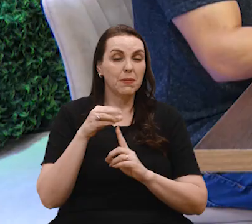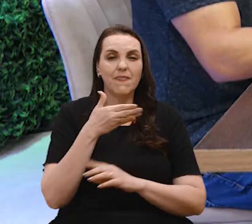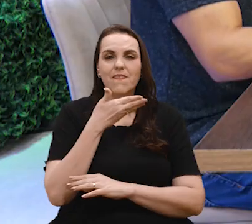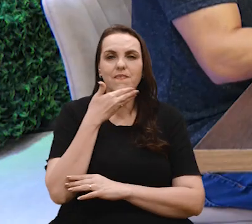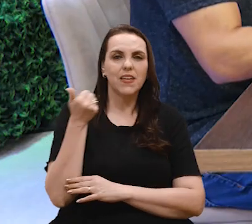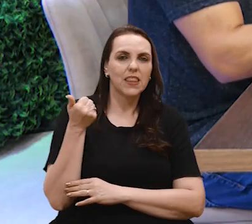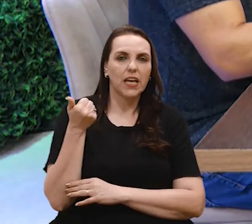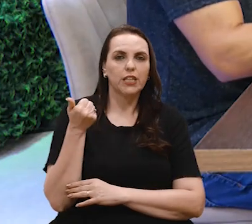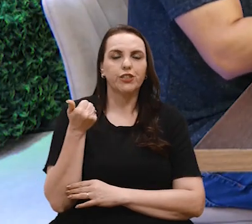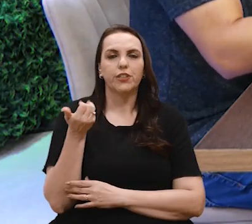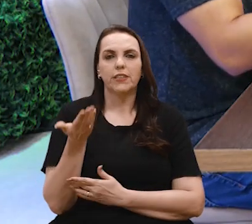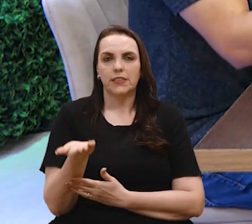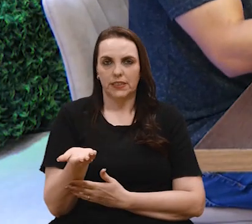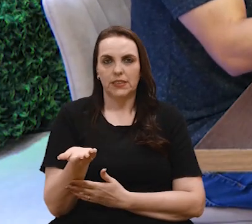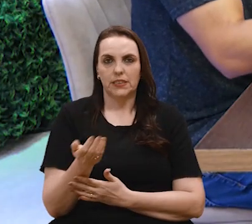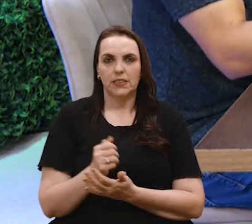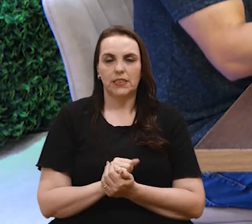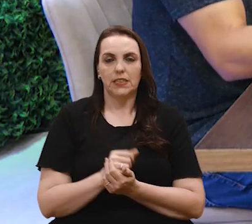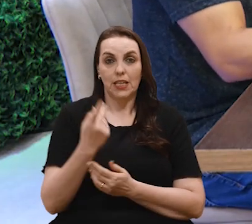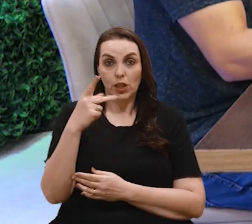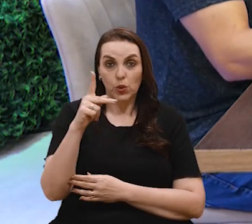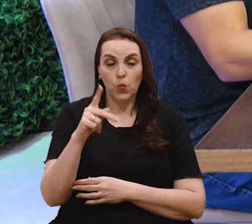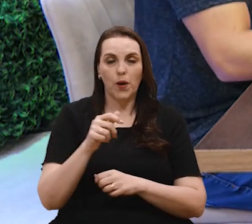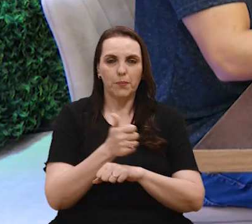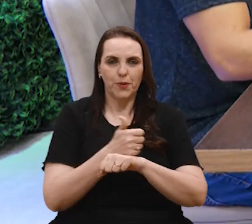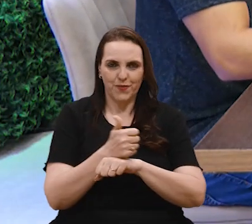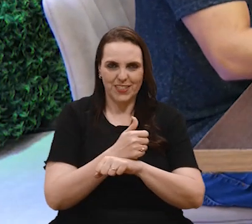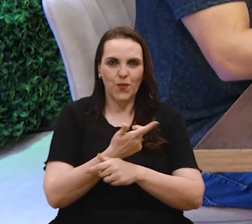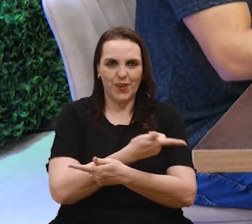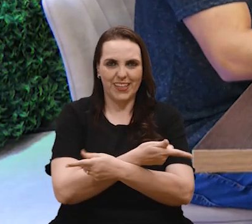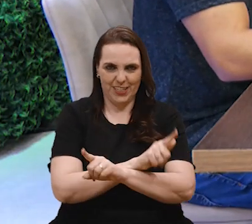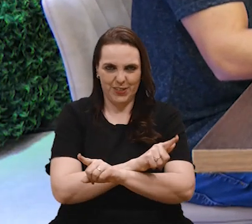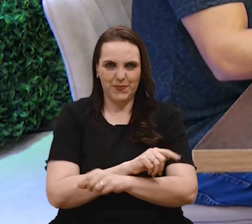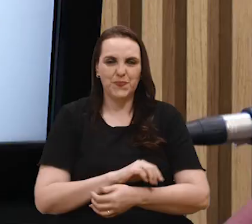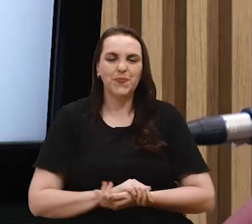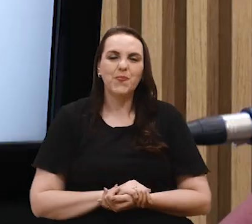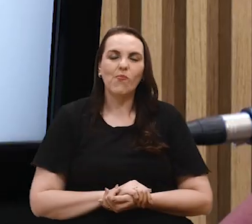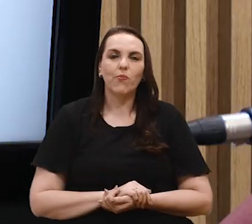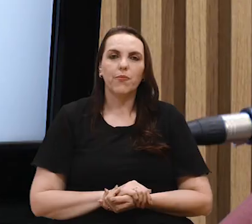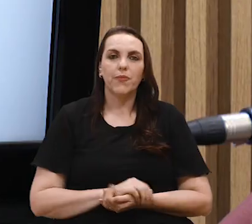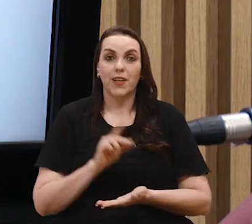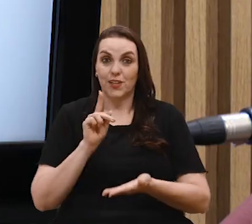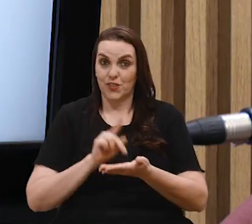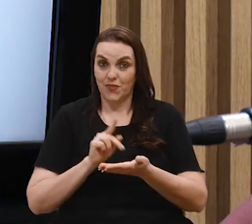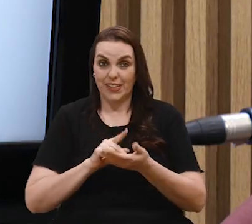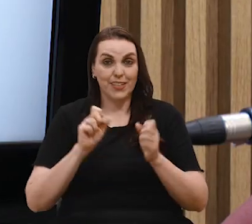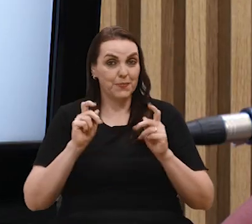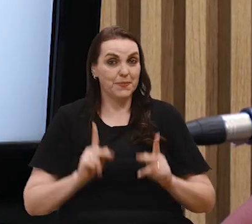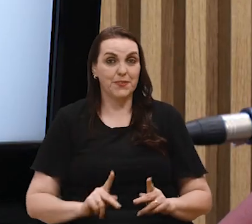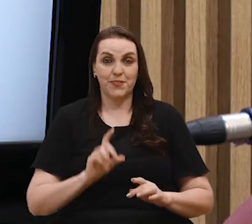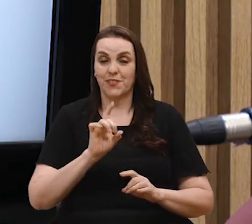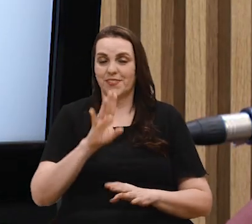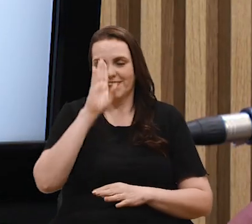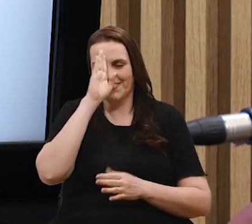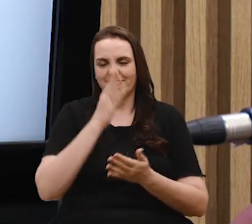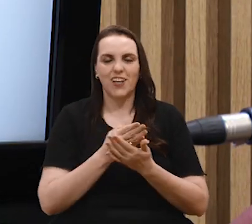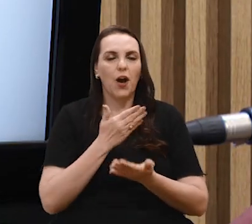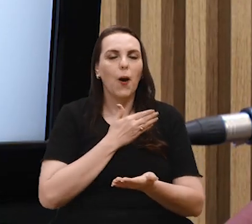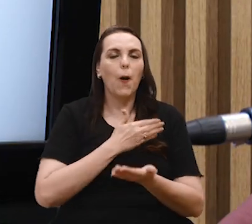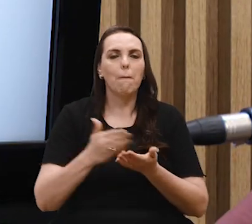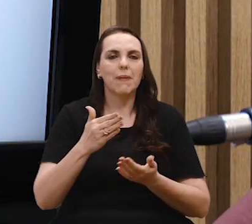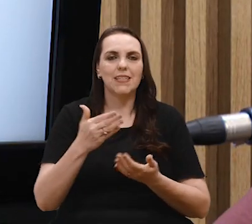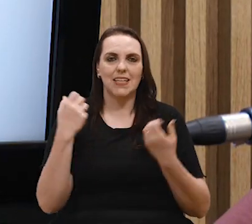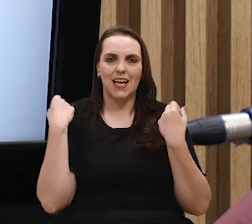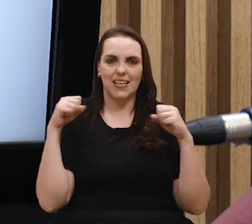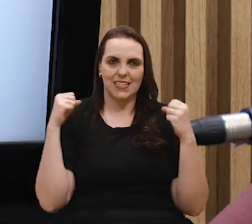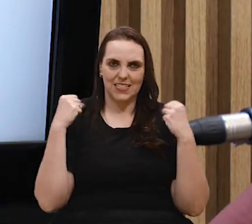principais vantagens da tua profissão, no caso, né? Então, assim, realmente o pessoal acha que é só começar um exercício. Seja